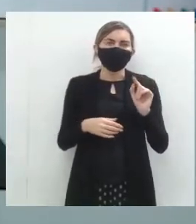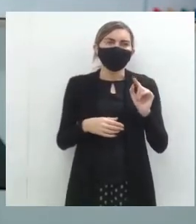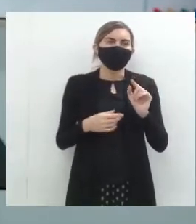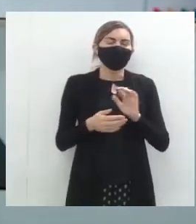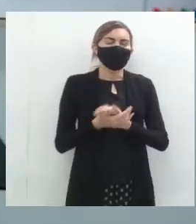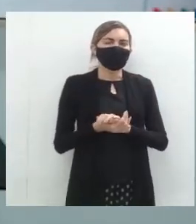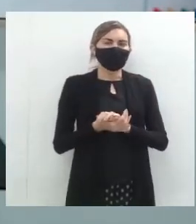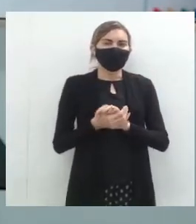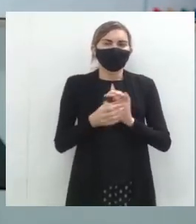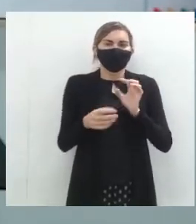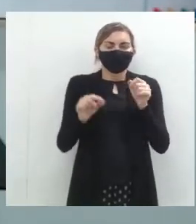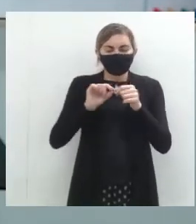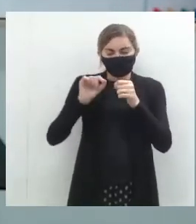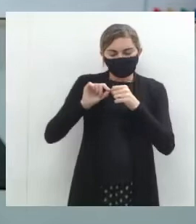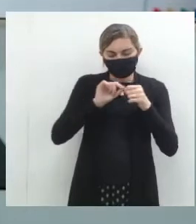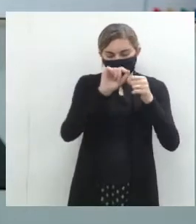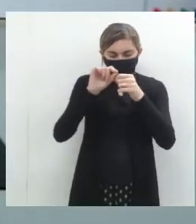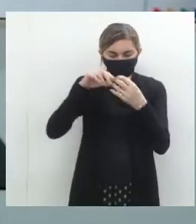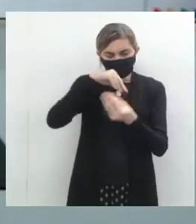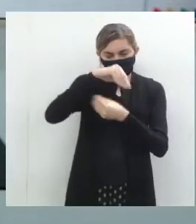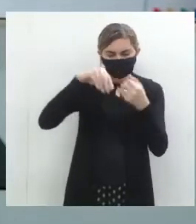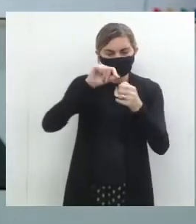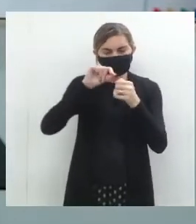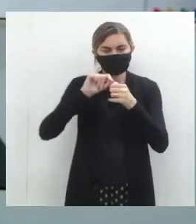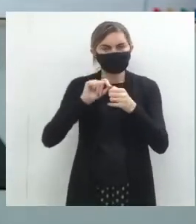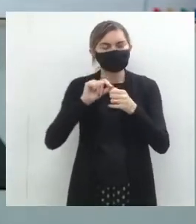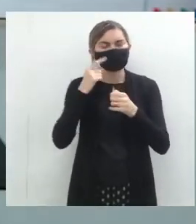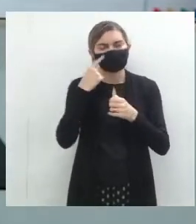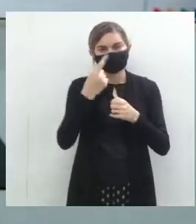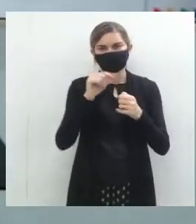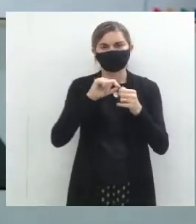da formação,